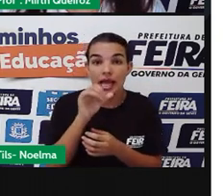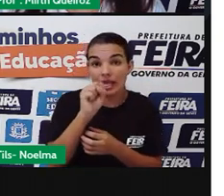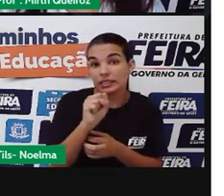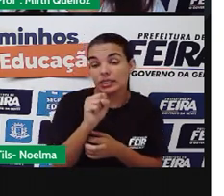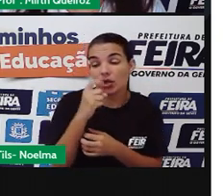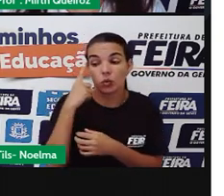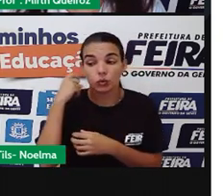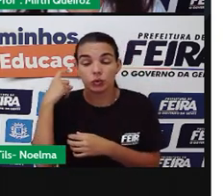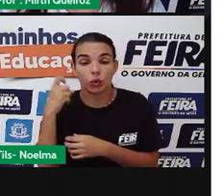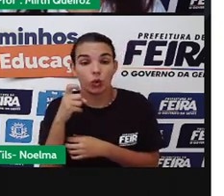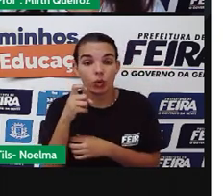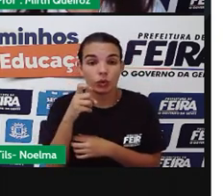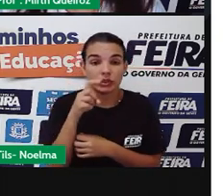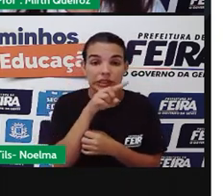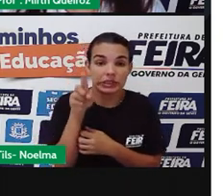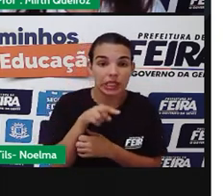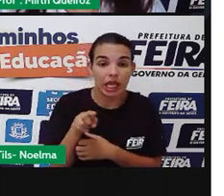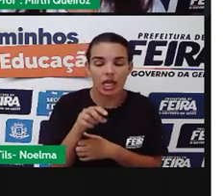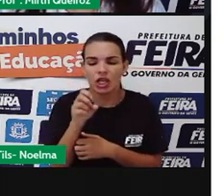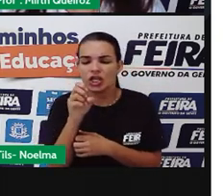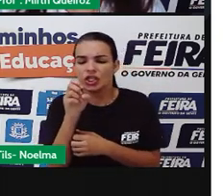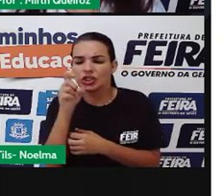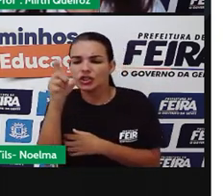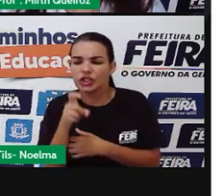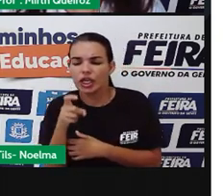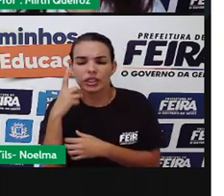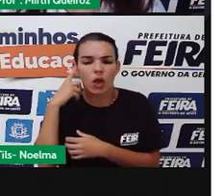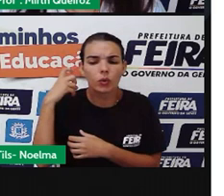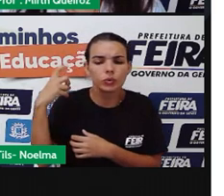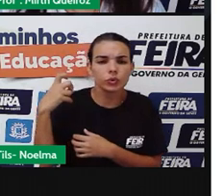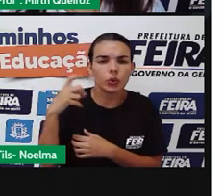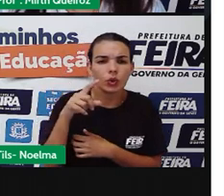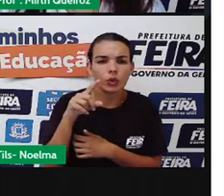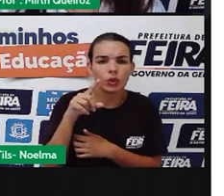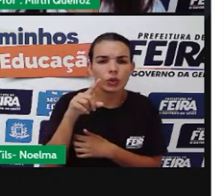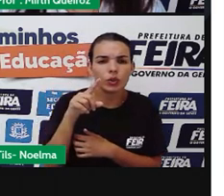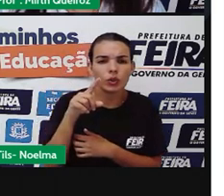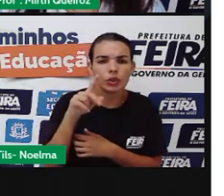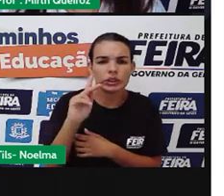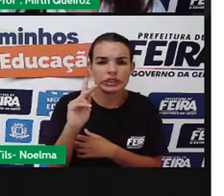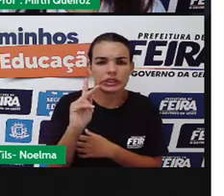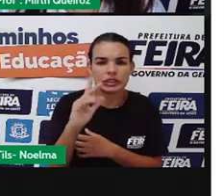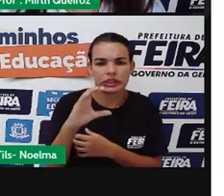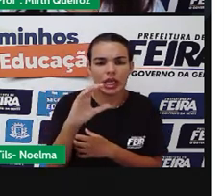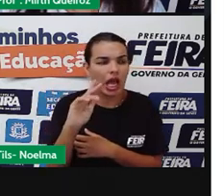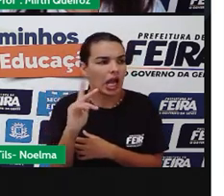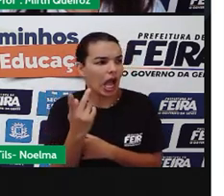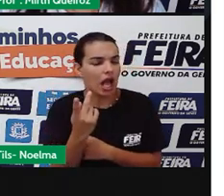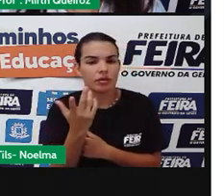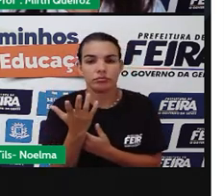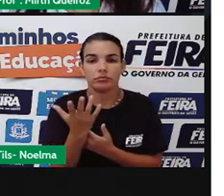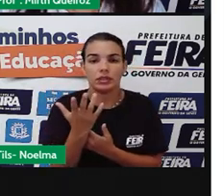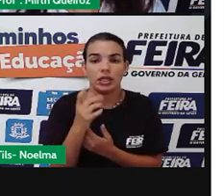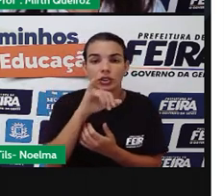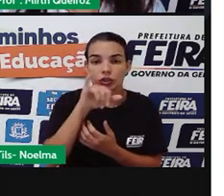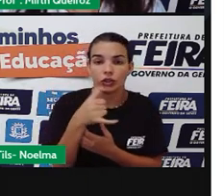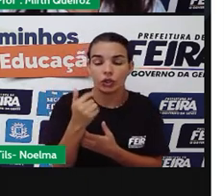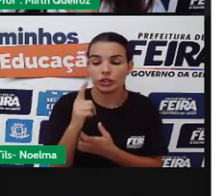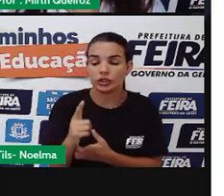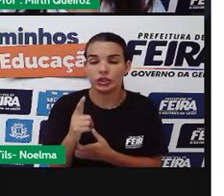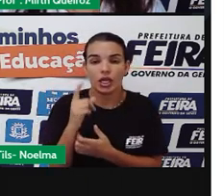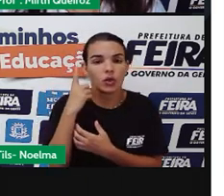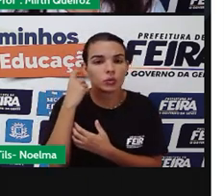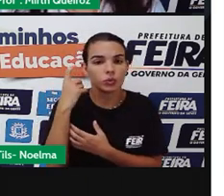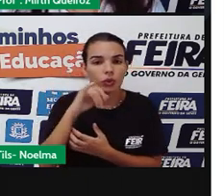de Z, X está com som de Z, TH com som de X, J e G com som de J,